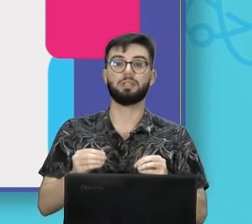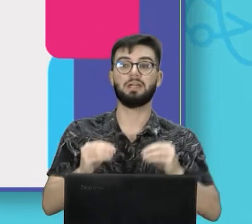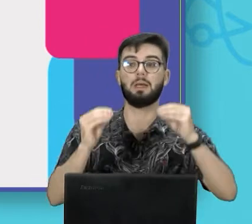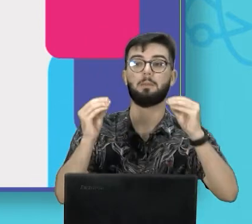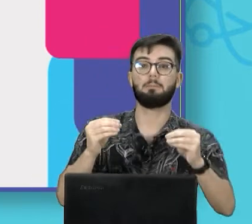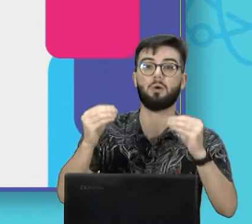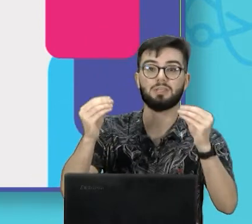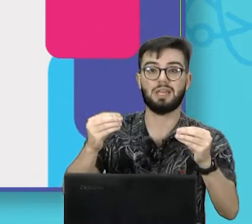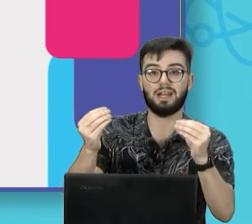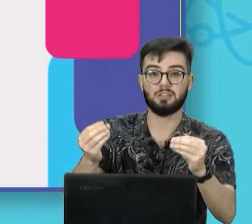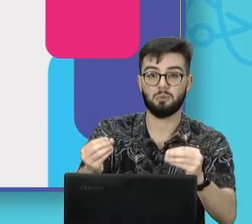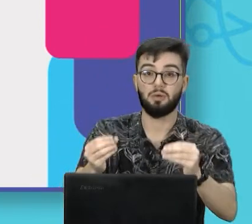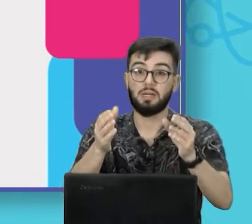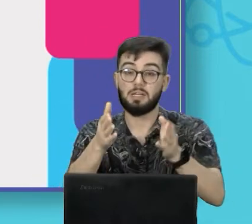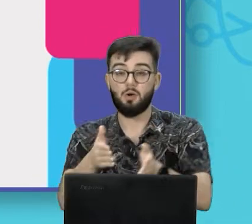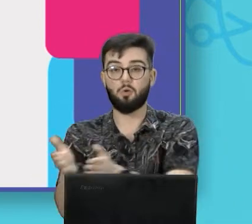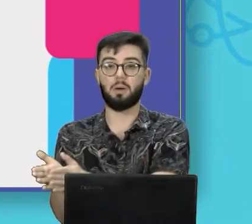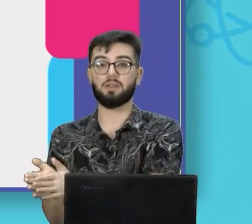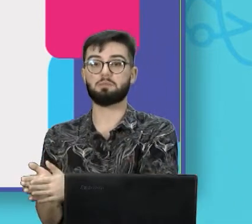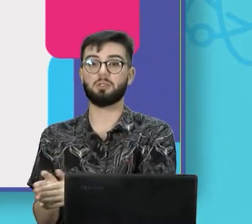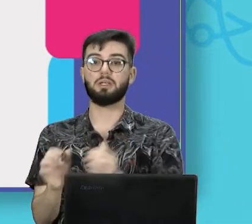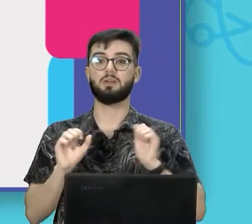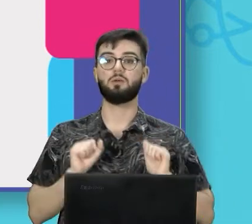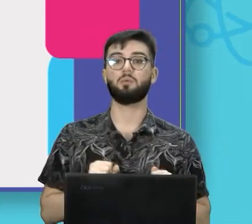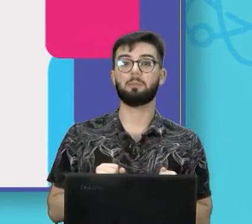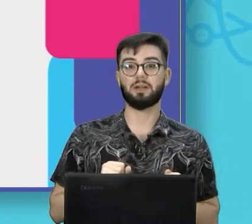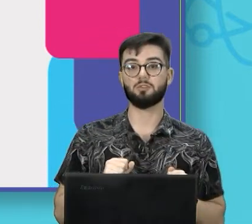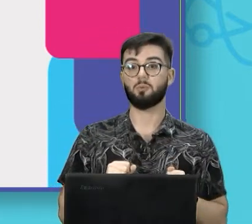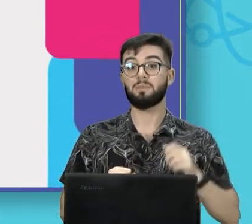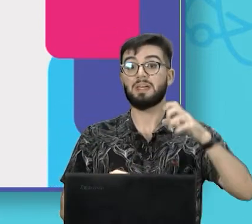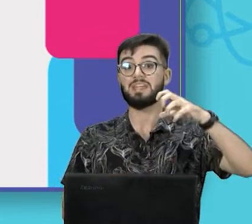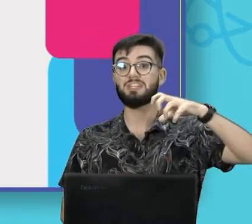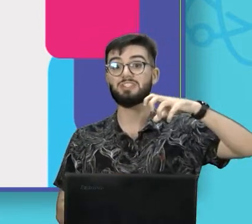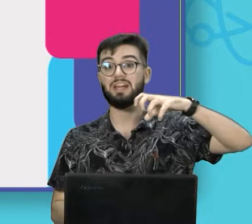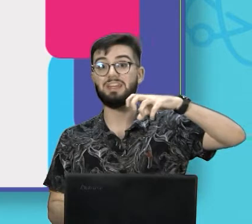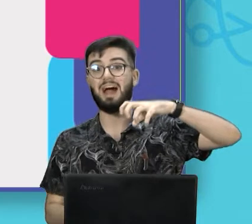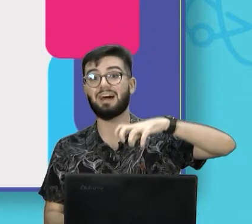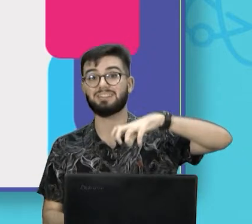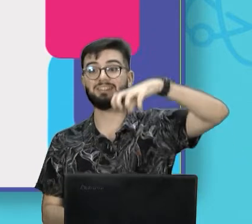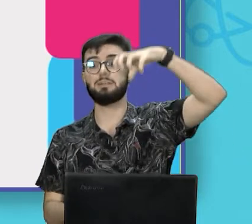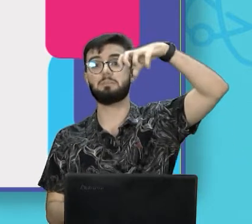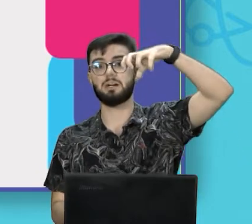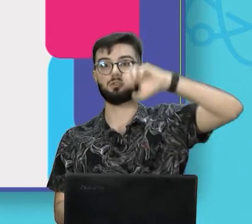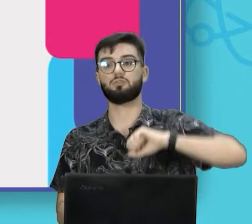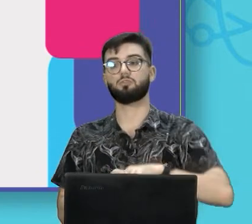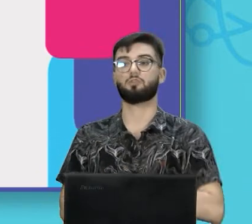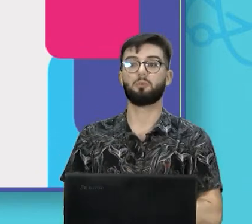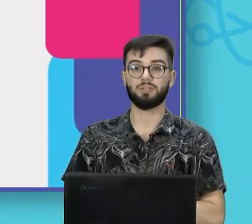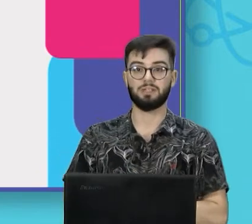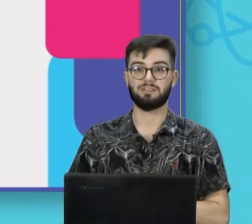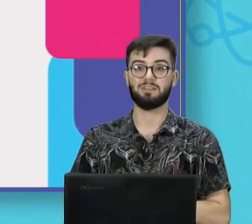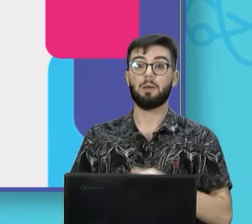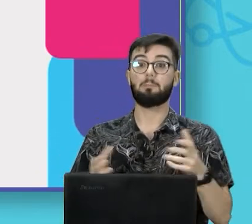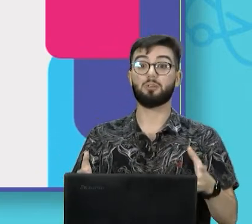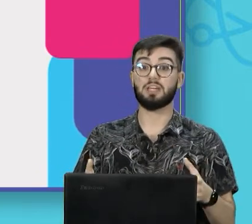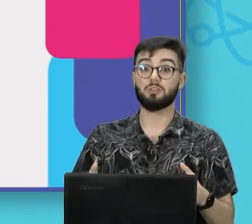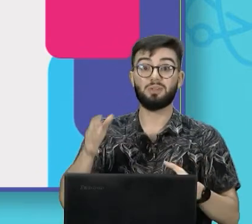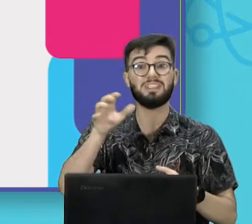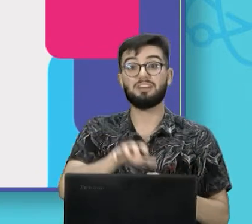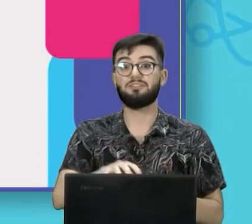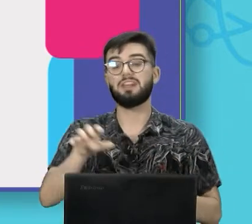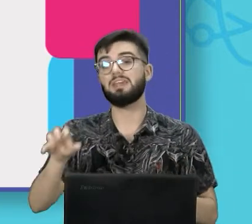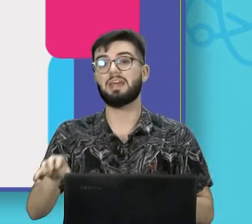poder que eu poder moderador quem ocupar esse poder o Imperador ele estaria acima dos outros poderes